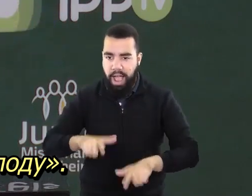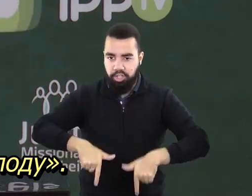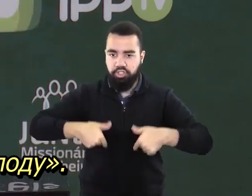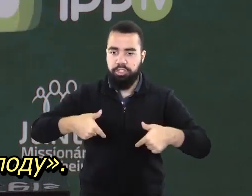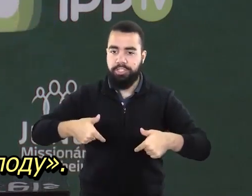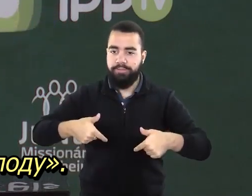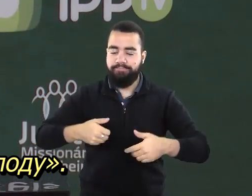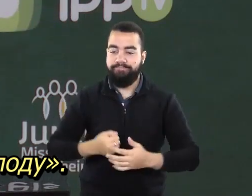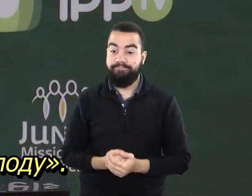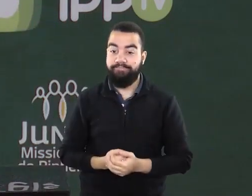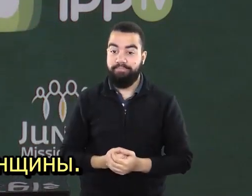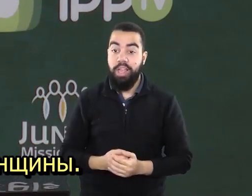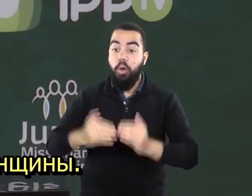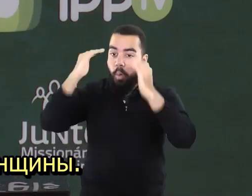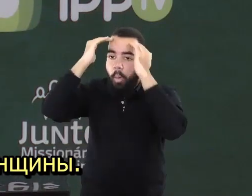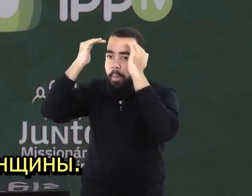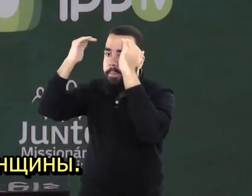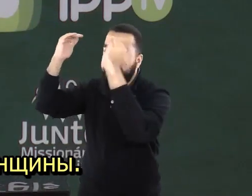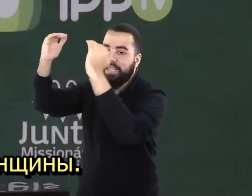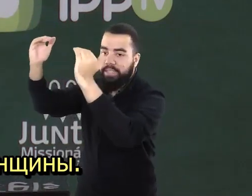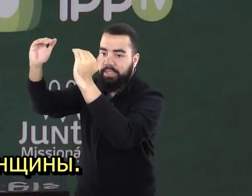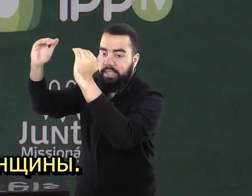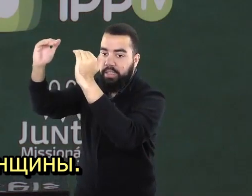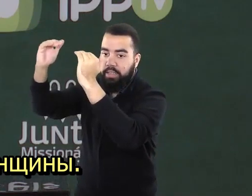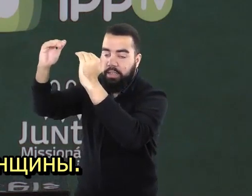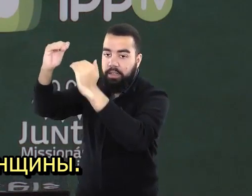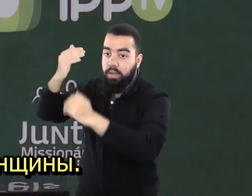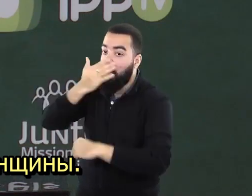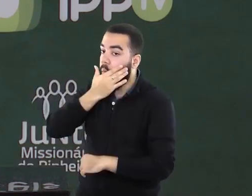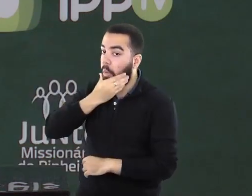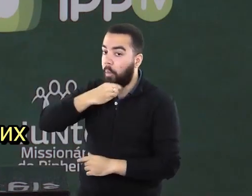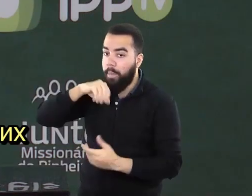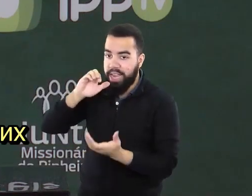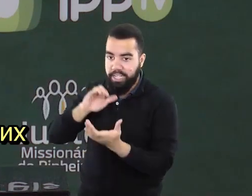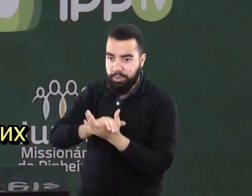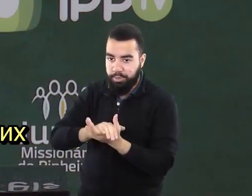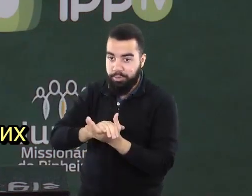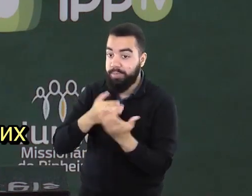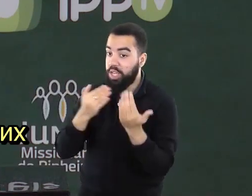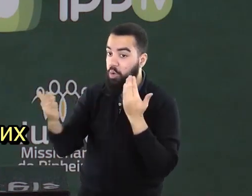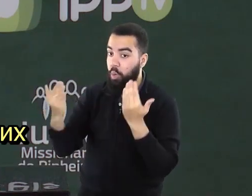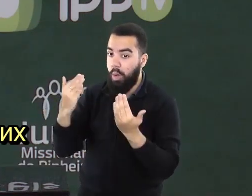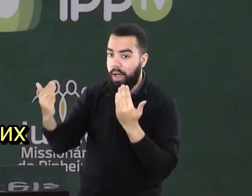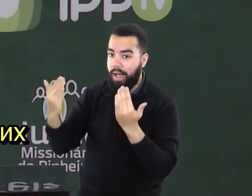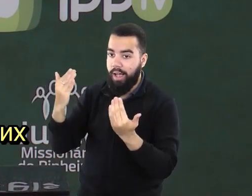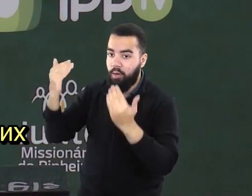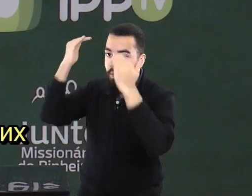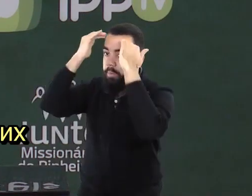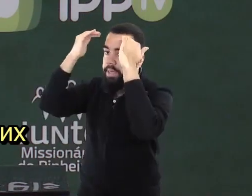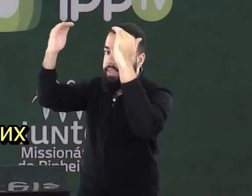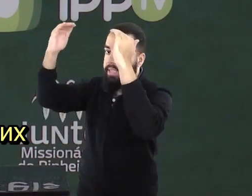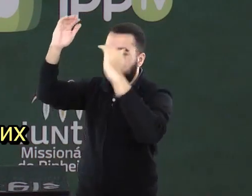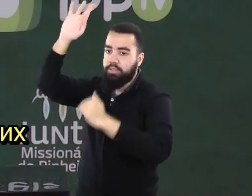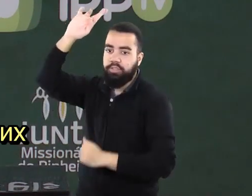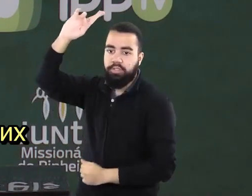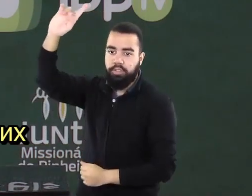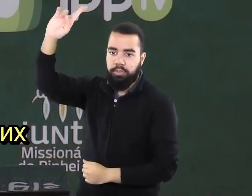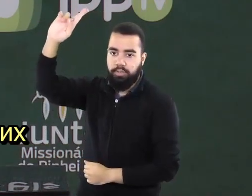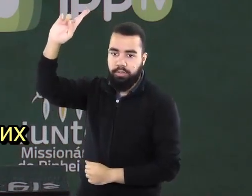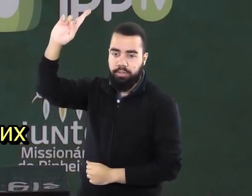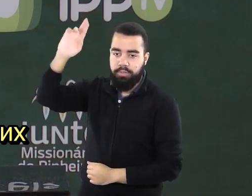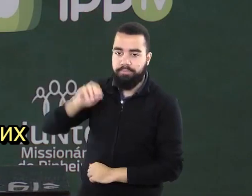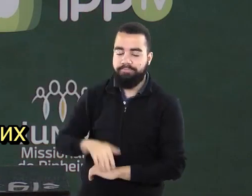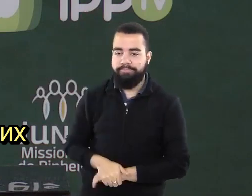marido como ao Senhor. Então não vamos tratar primeiramente da submissão da mulher. E eu chego à conclusão de que para muitas